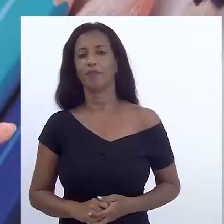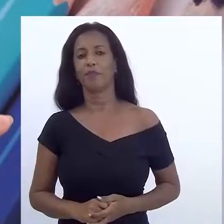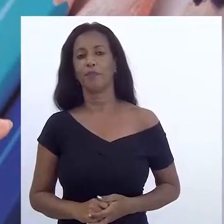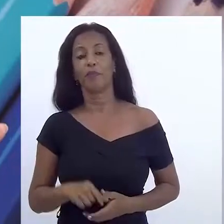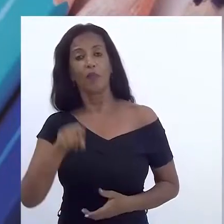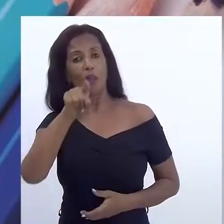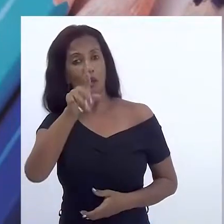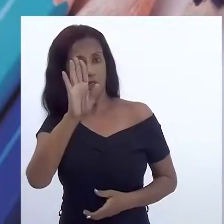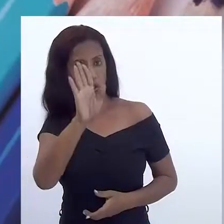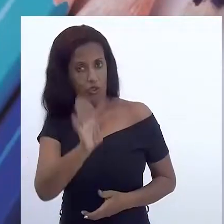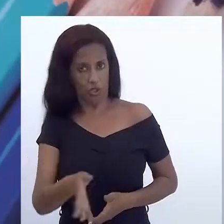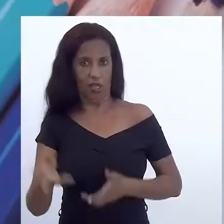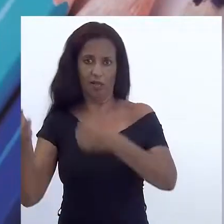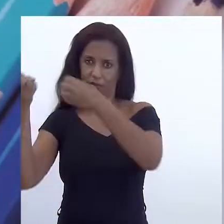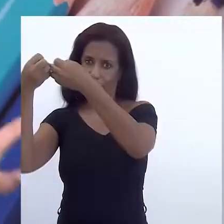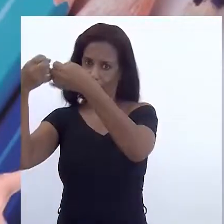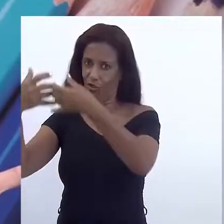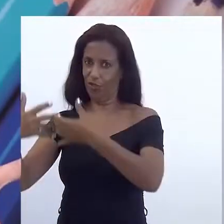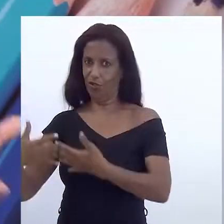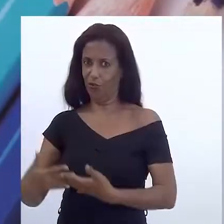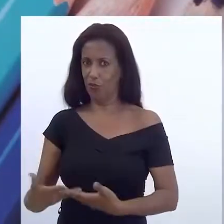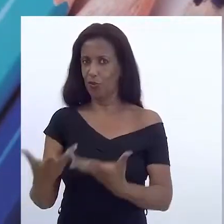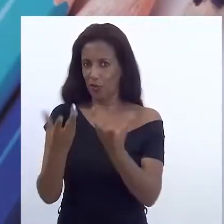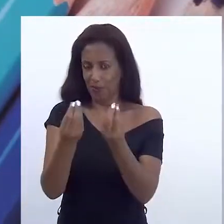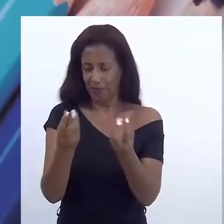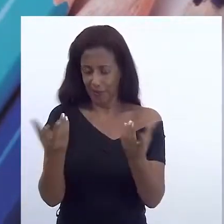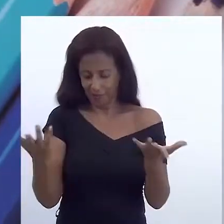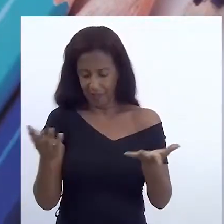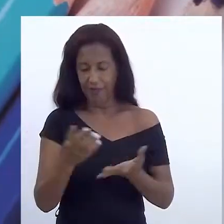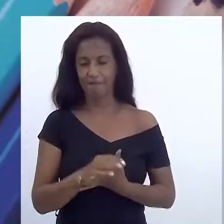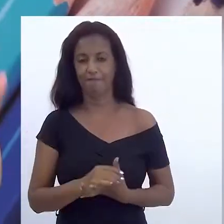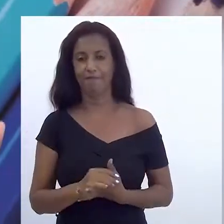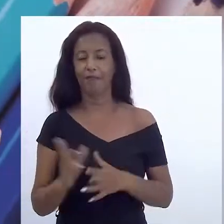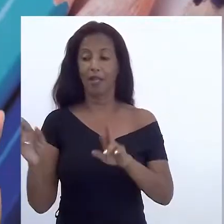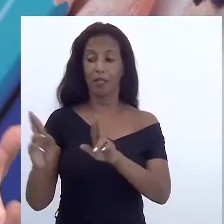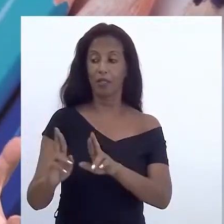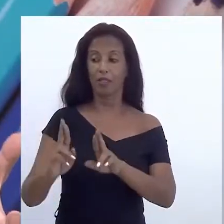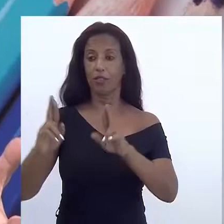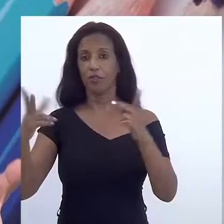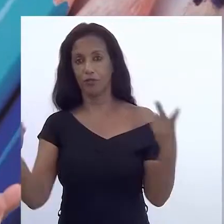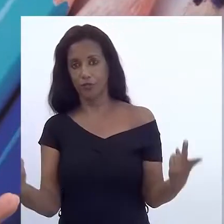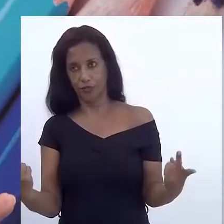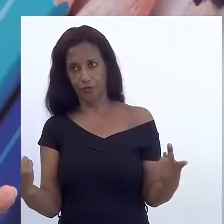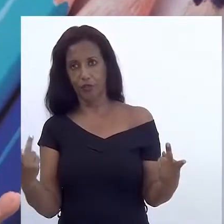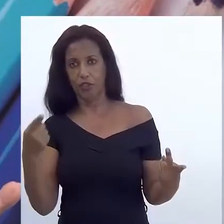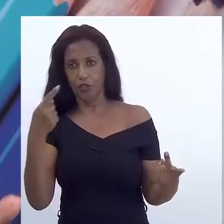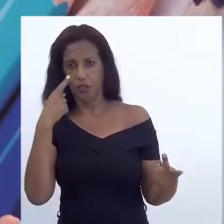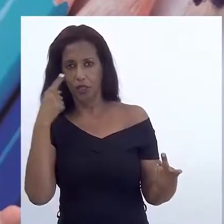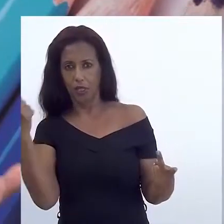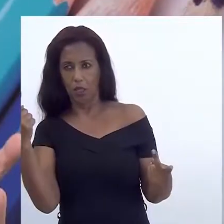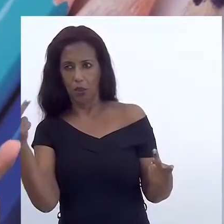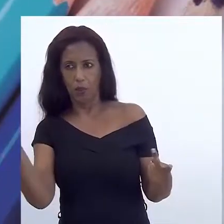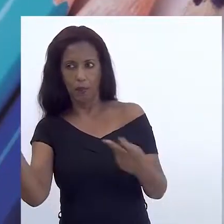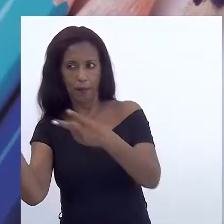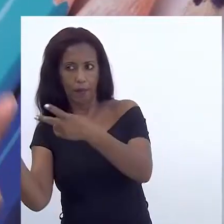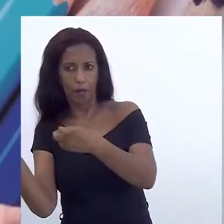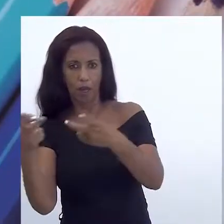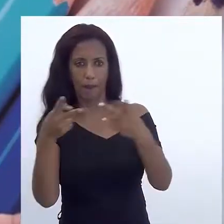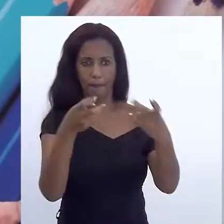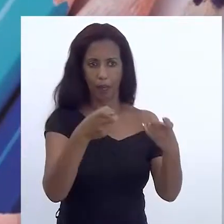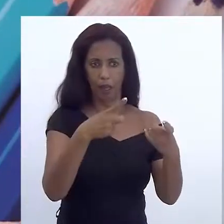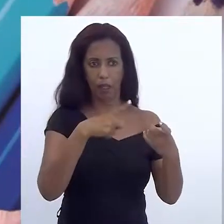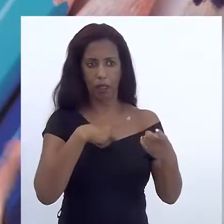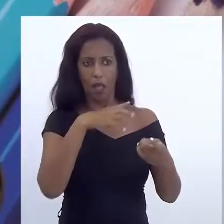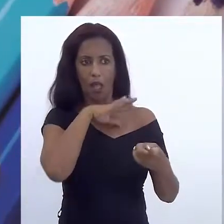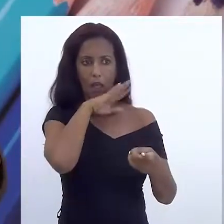mais ou menos, quer dizer, você já explicou bastante a diferença, né? Já deu para sacar a diferença entre você ter um animal